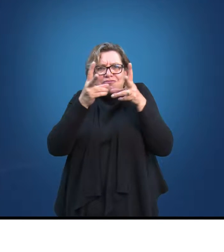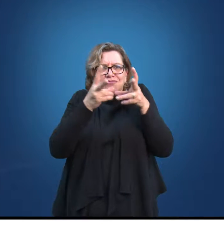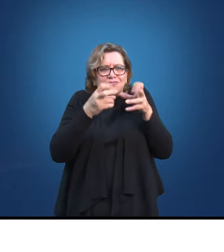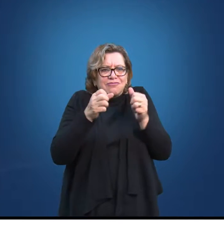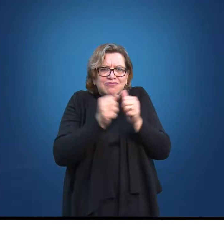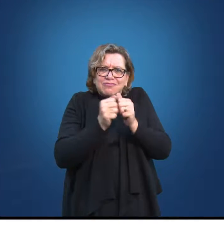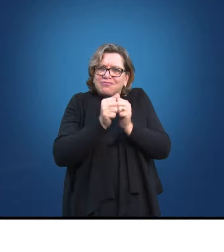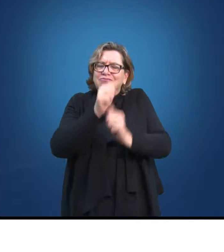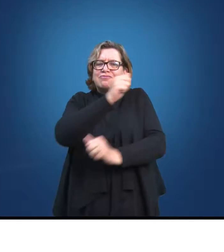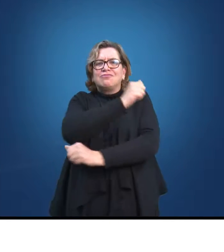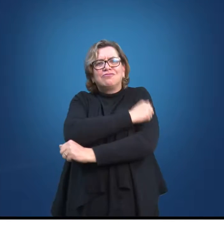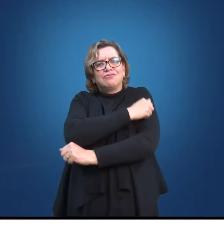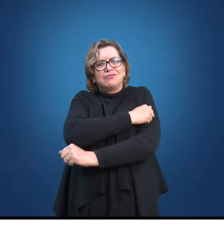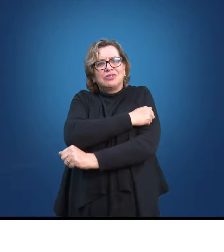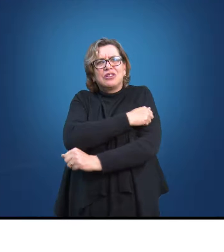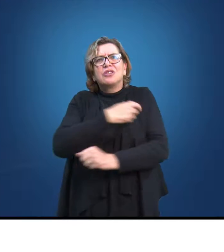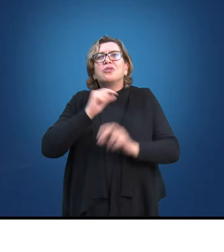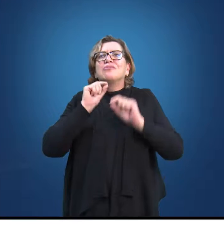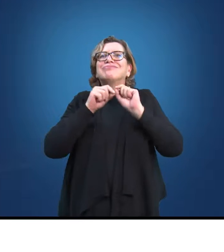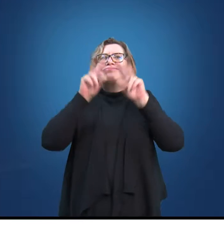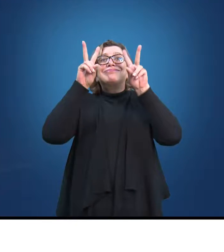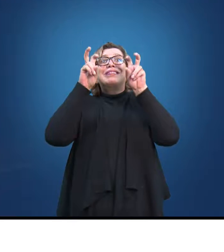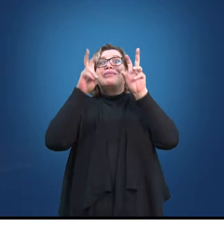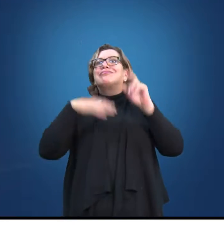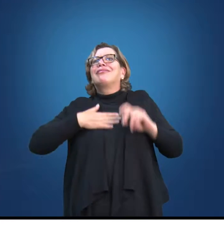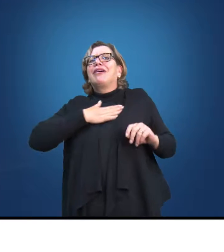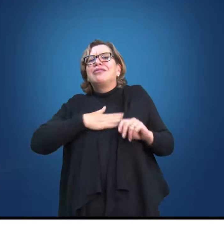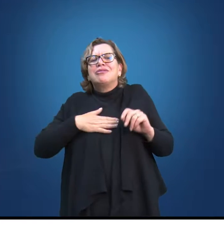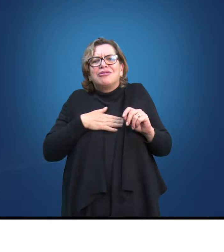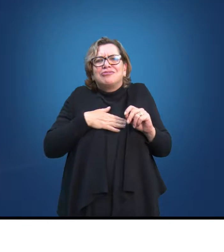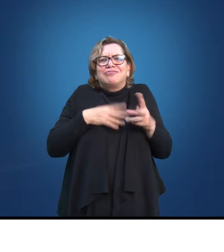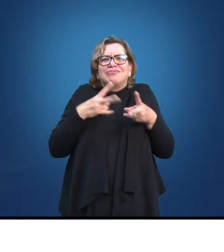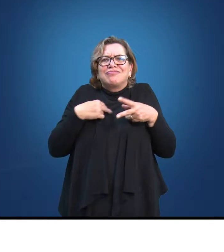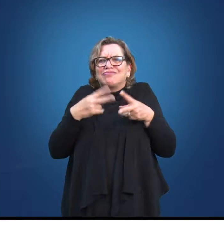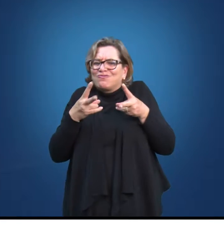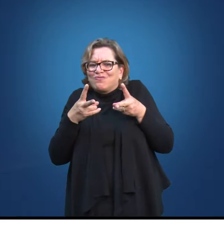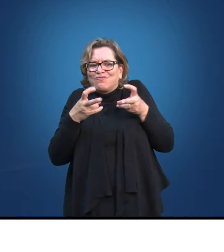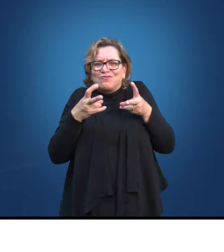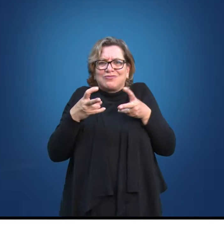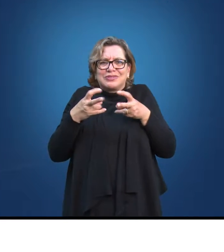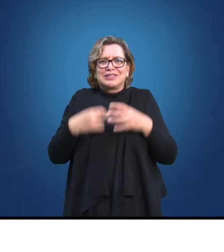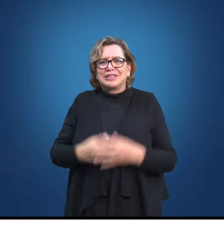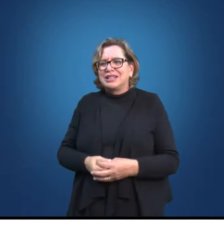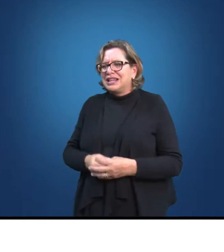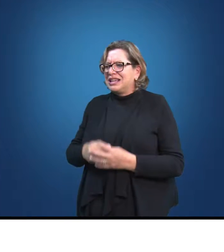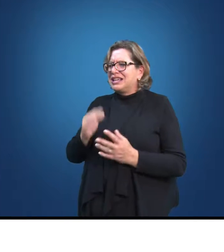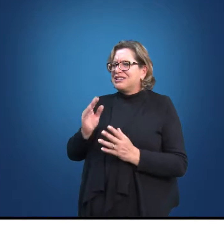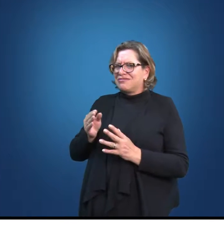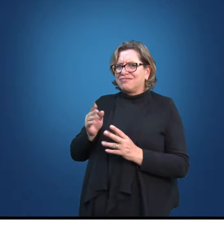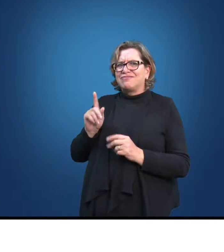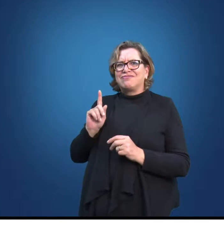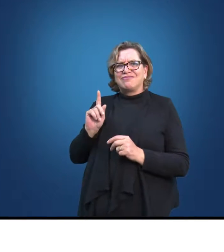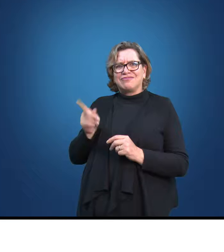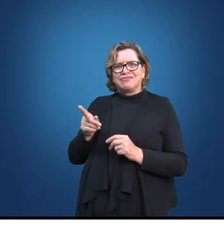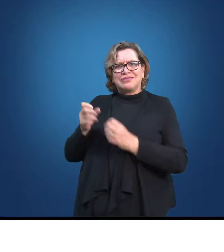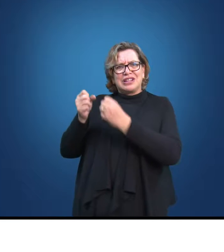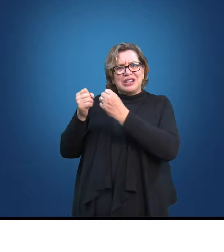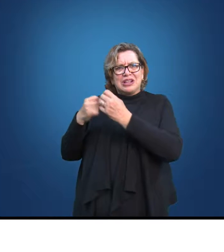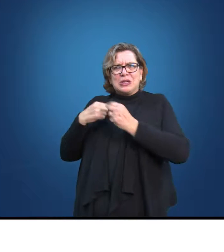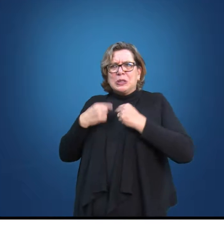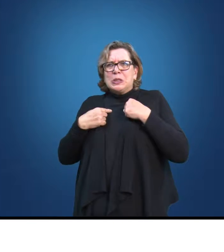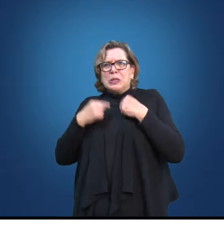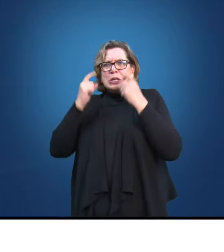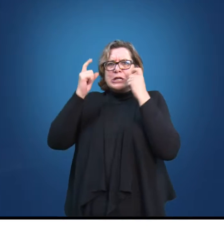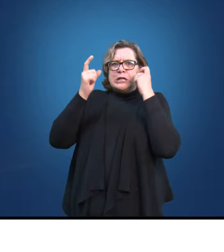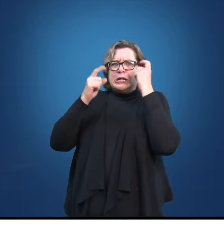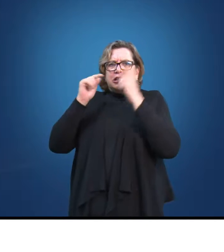própria turma, com os próprios alunos, o tema que mais chama a atenção deles, né? Professora, então já que você disse que das tuas